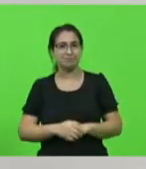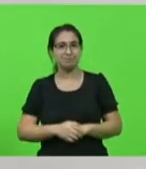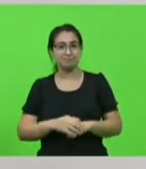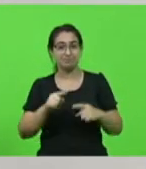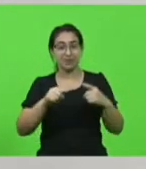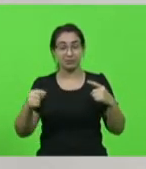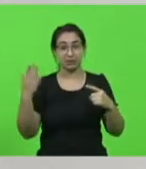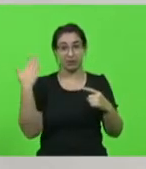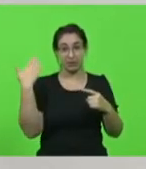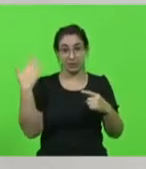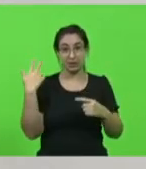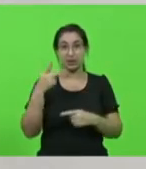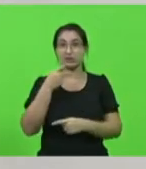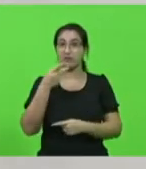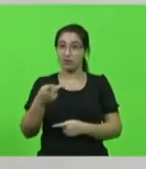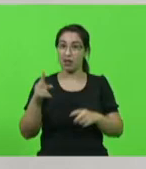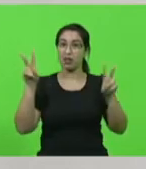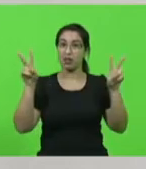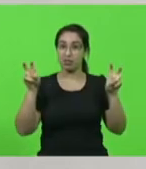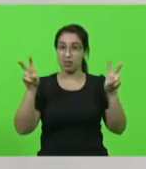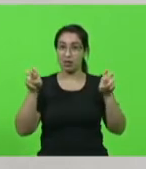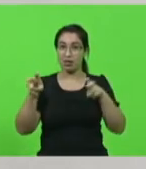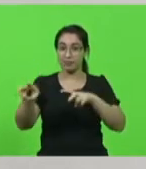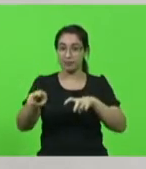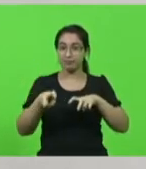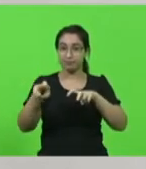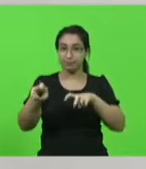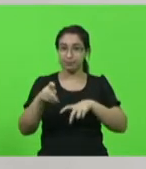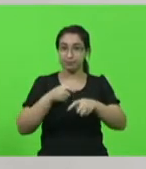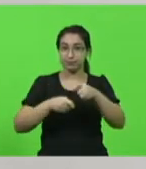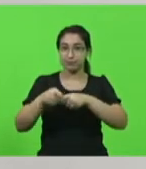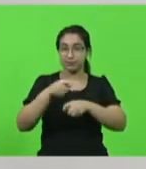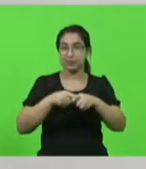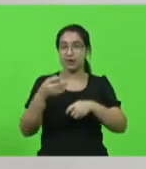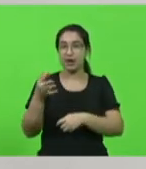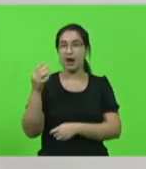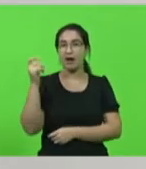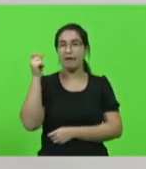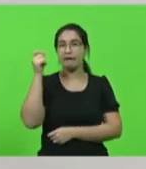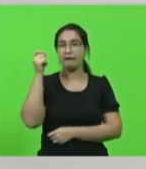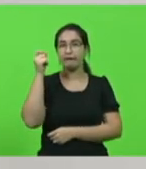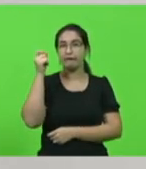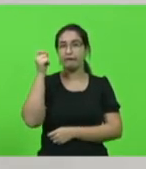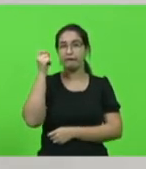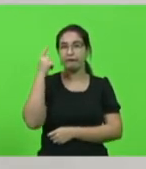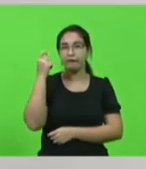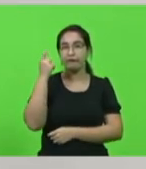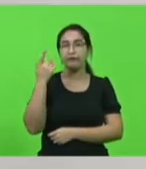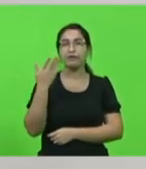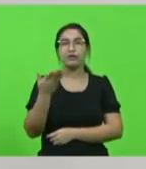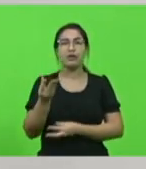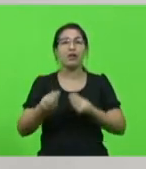Semana passada falei aqui sobre o agronegócio. A Faculdade Federal do Estado de Santa Catarina